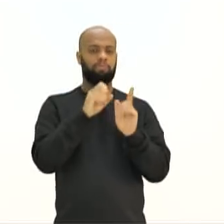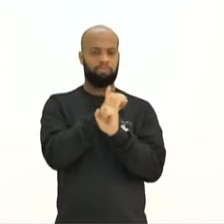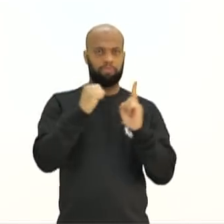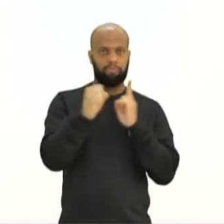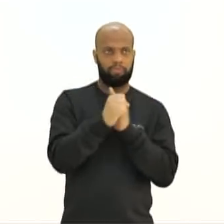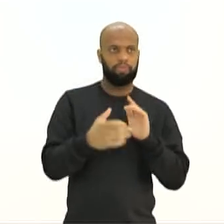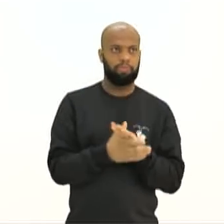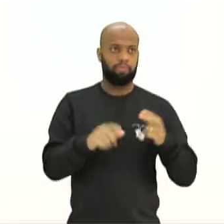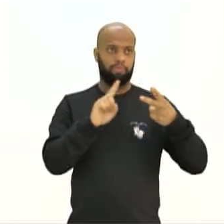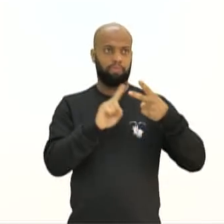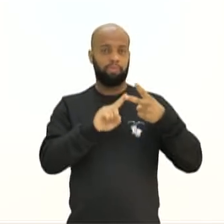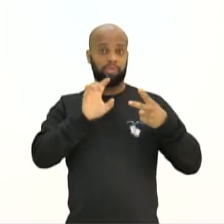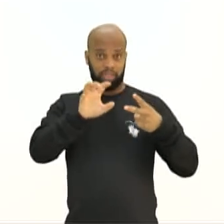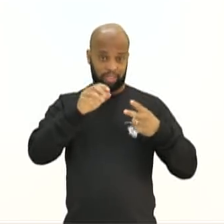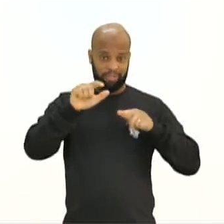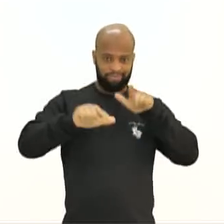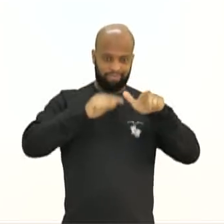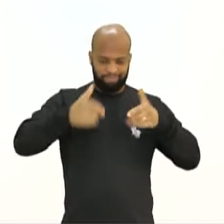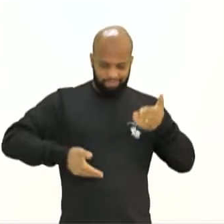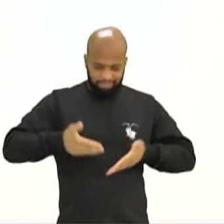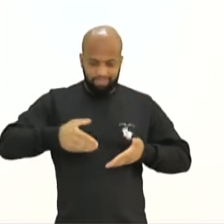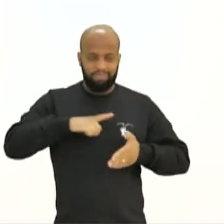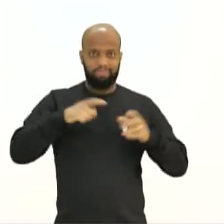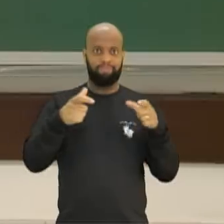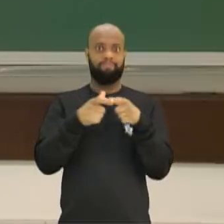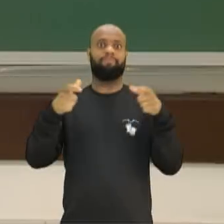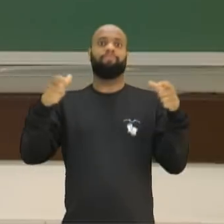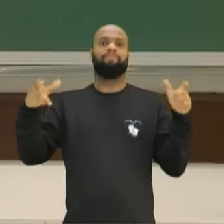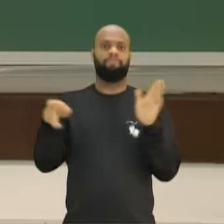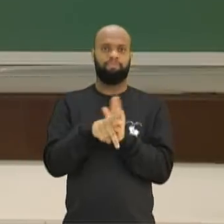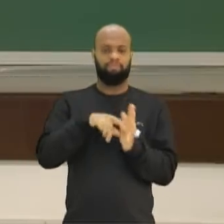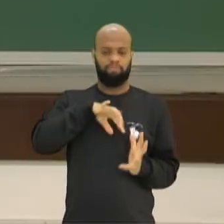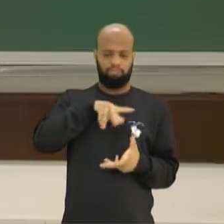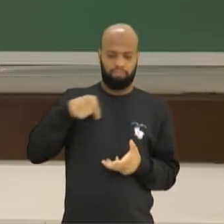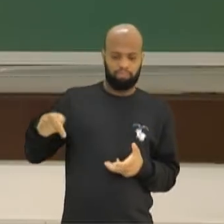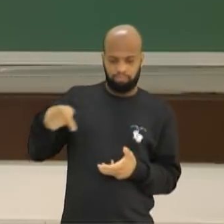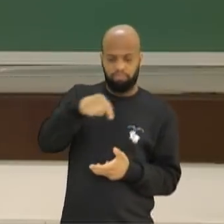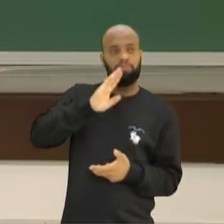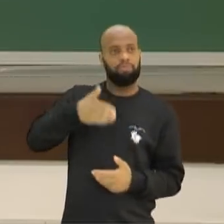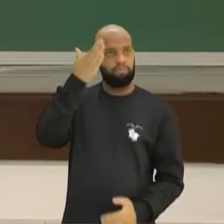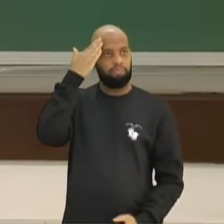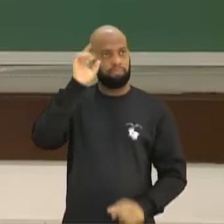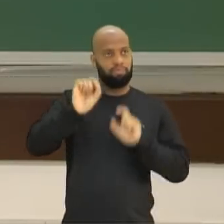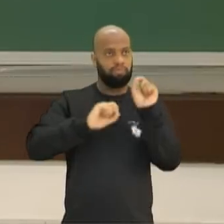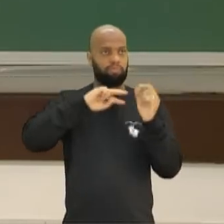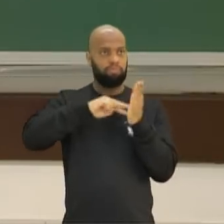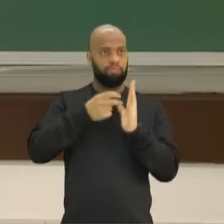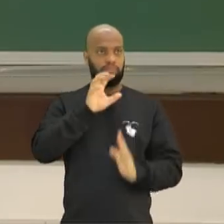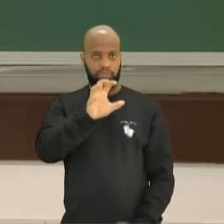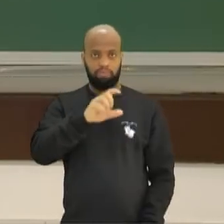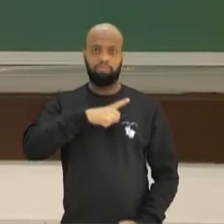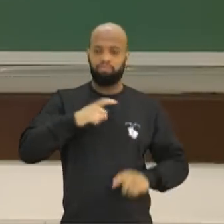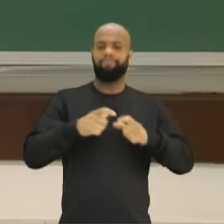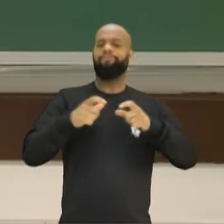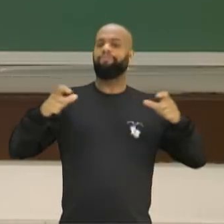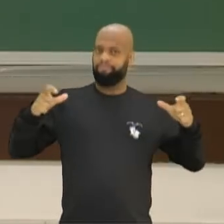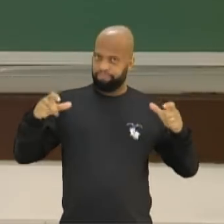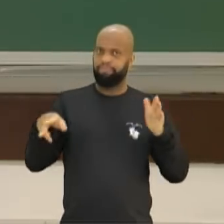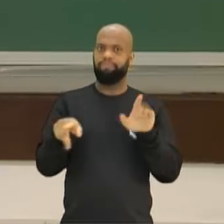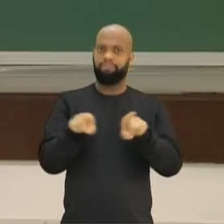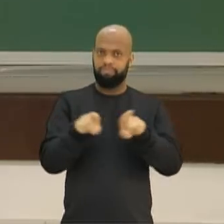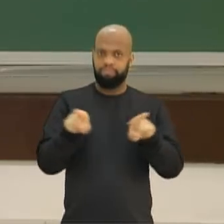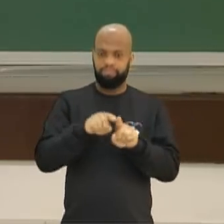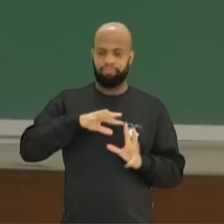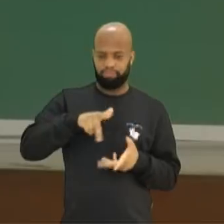serviço de streaming tem crescido no mundo todo. Então a gente já sabe o que é esse serviço de streaming e ele diz que tem crescido no mundo